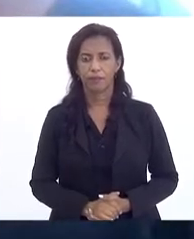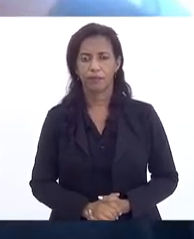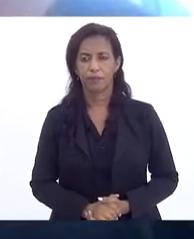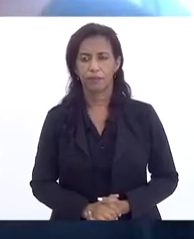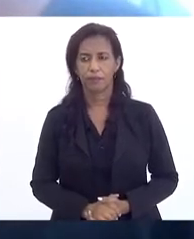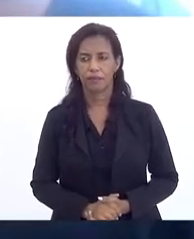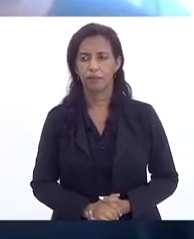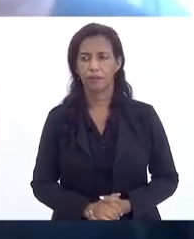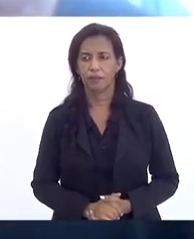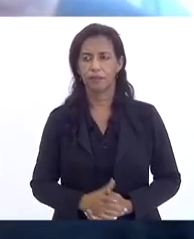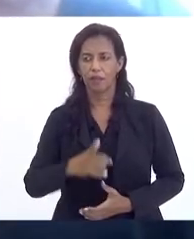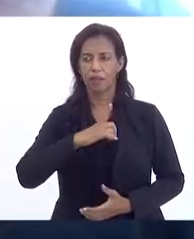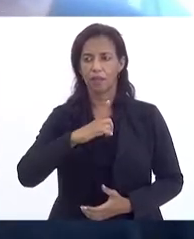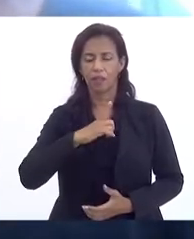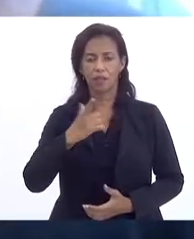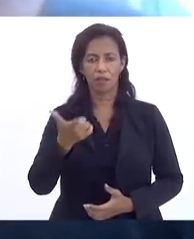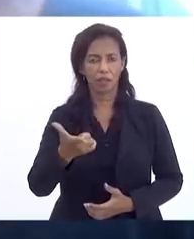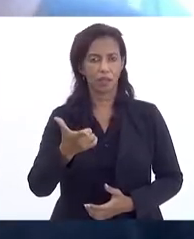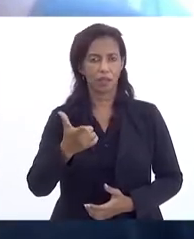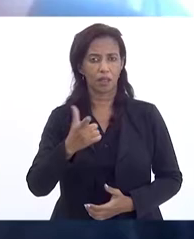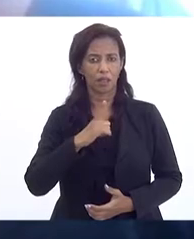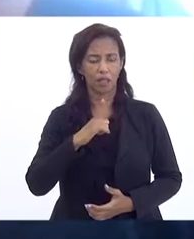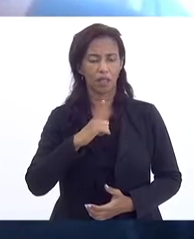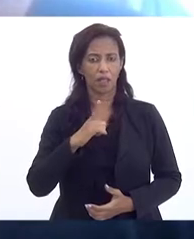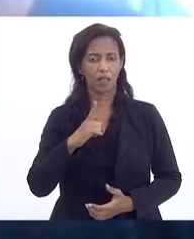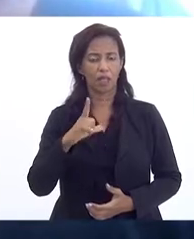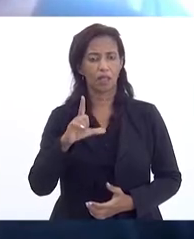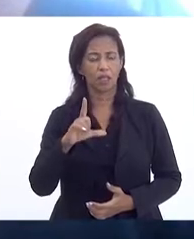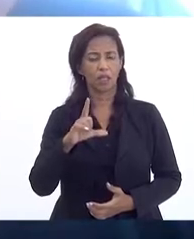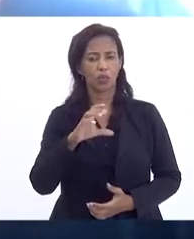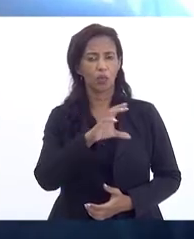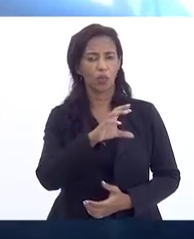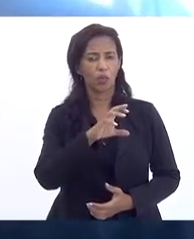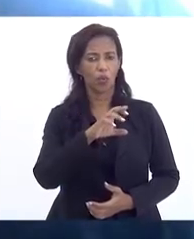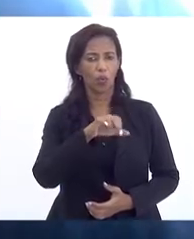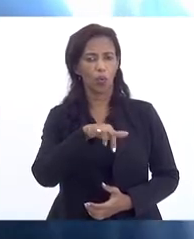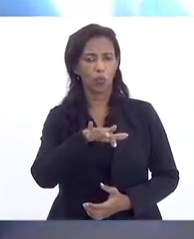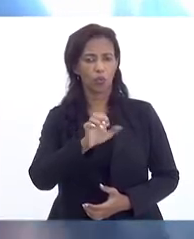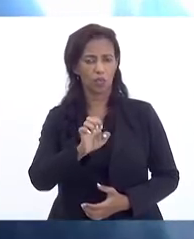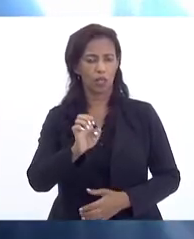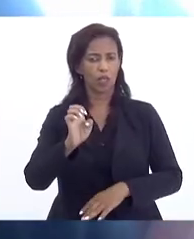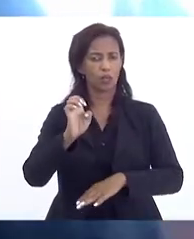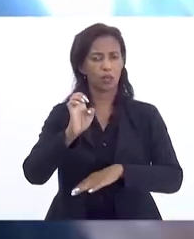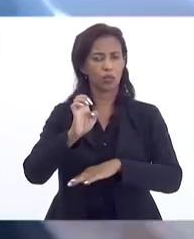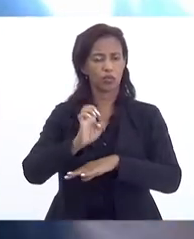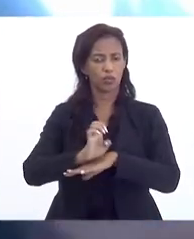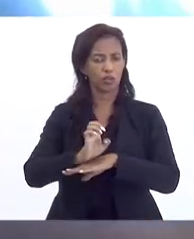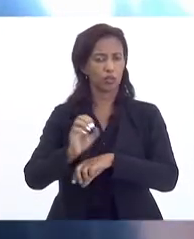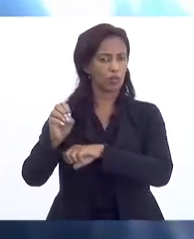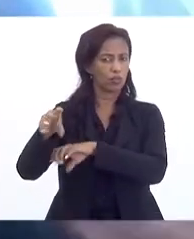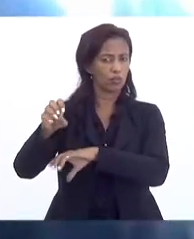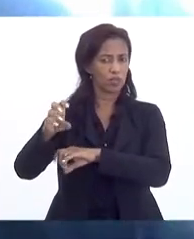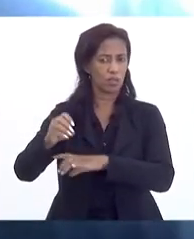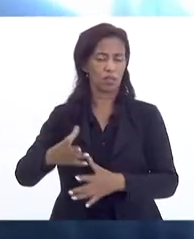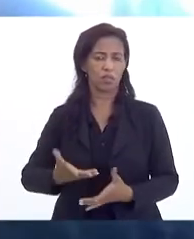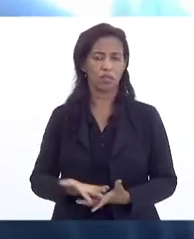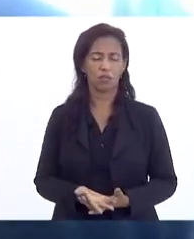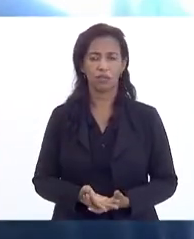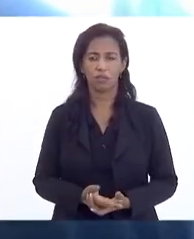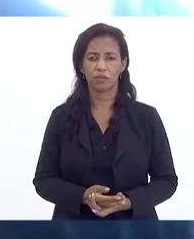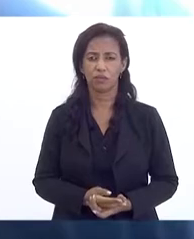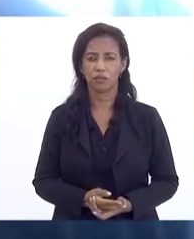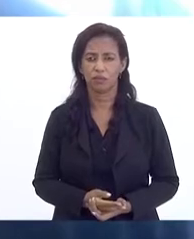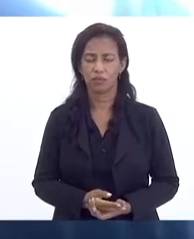que... tenha que passar pelo Conselho Estadual de Educação, etc. Ele diz que... Não, Mink, você tem...